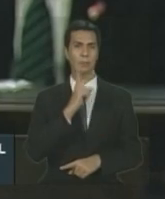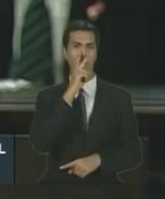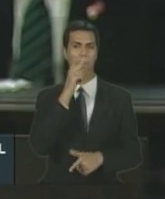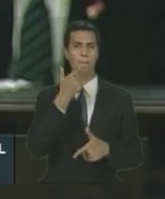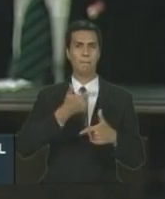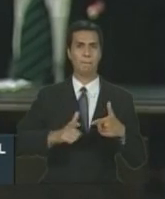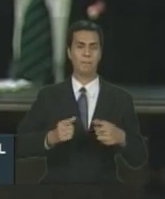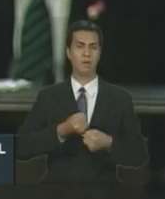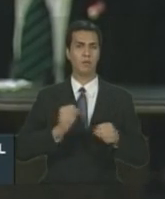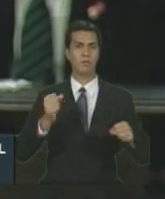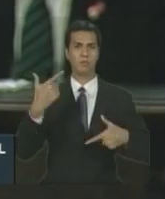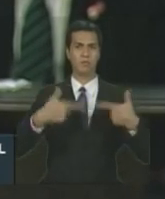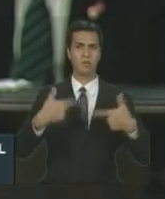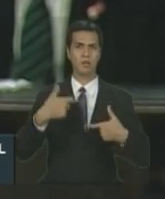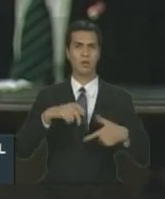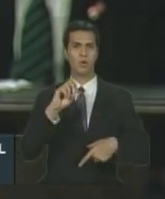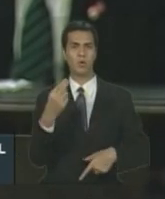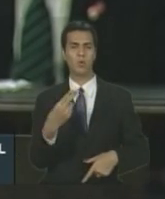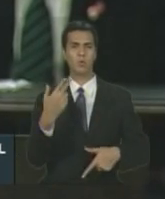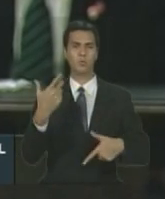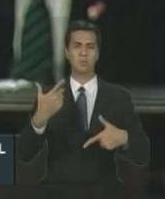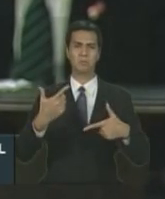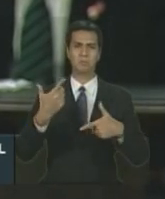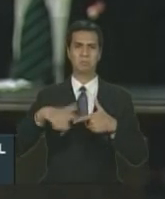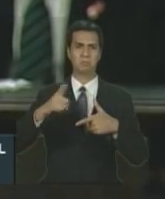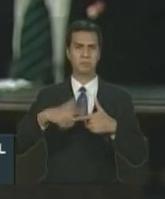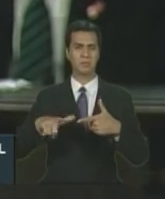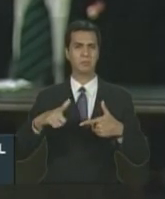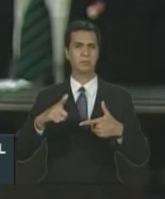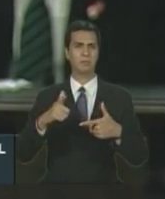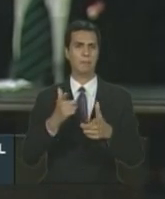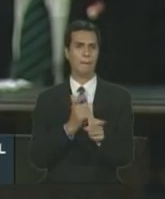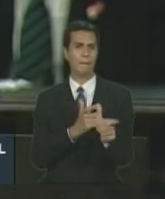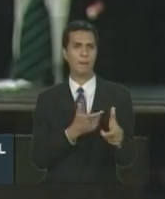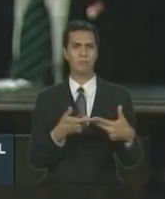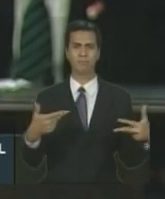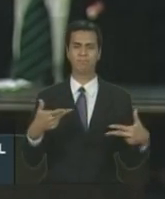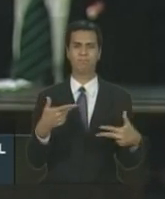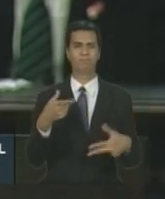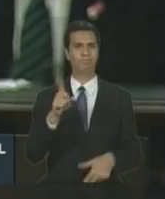convulsão, de guerra ou de conflito armado. Nós